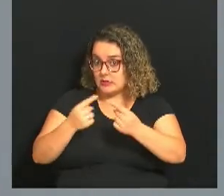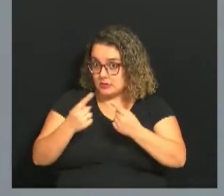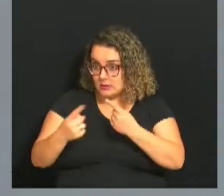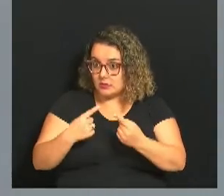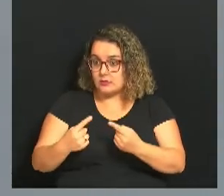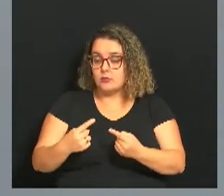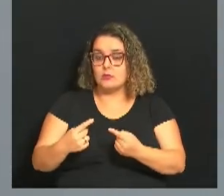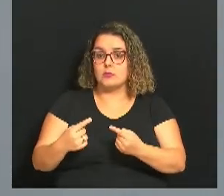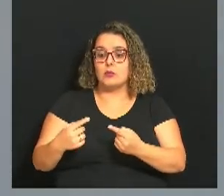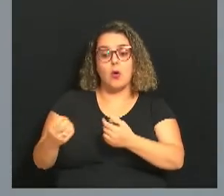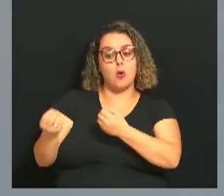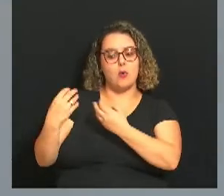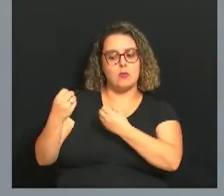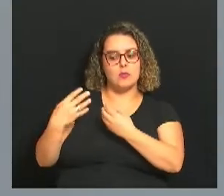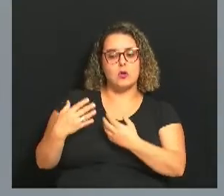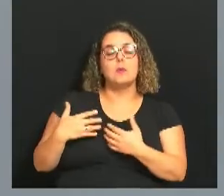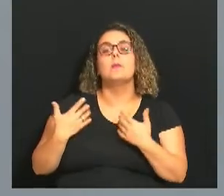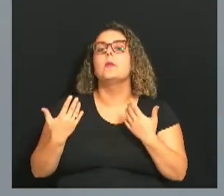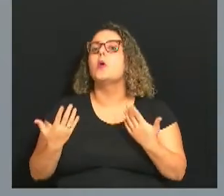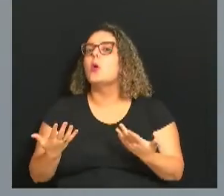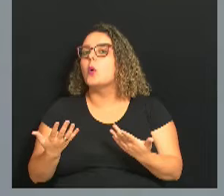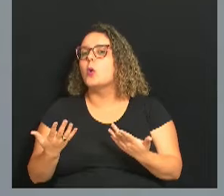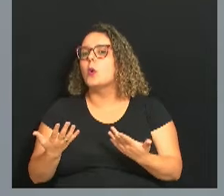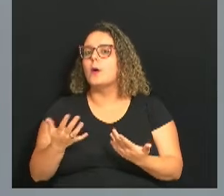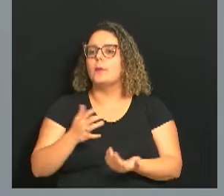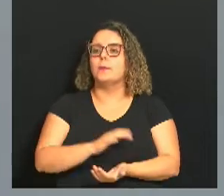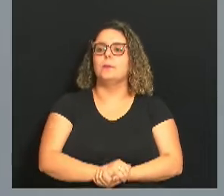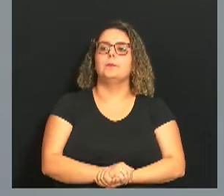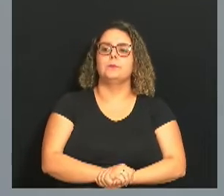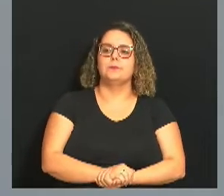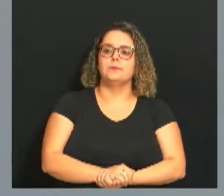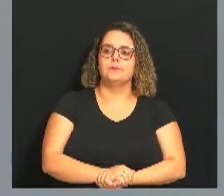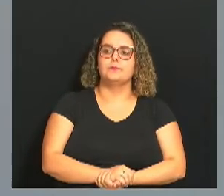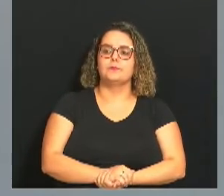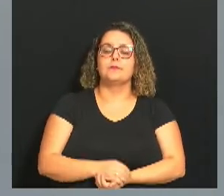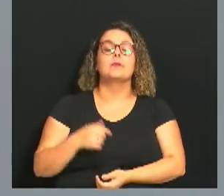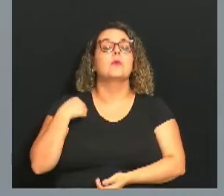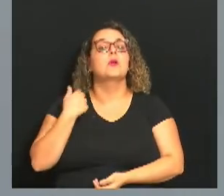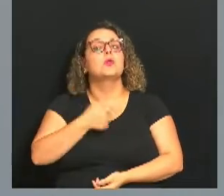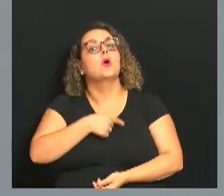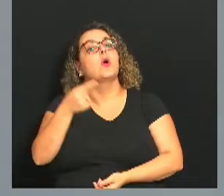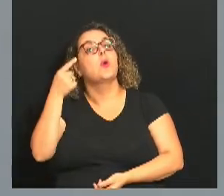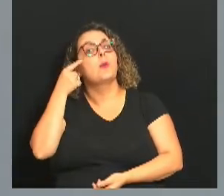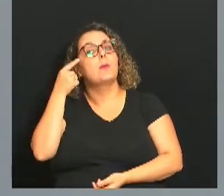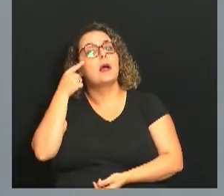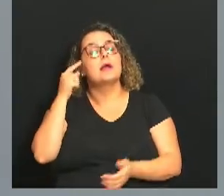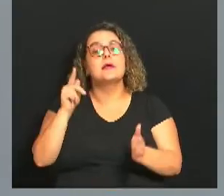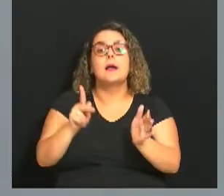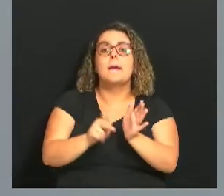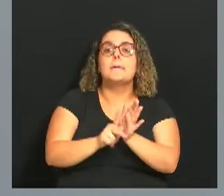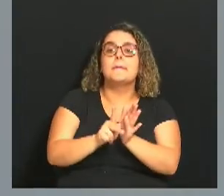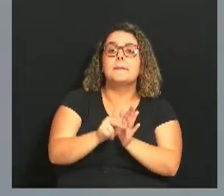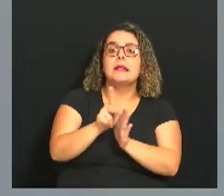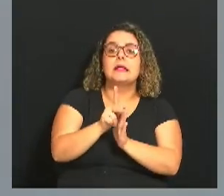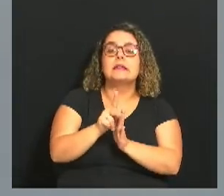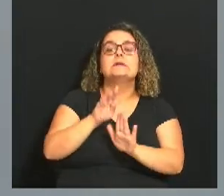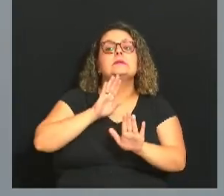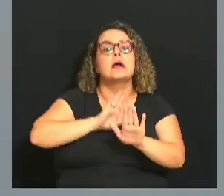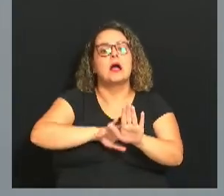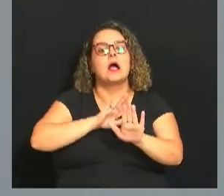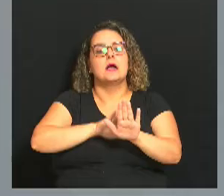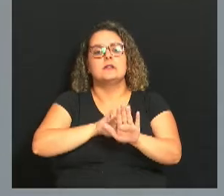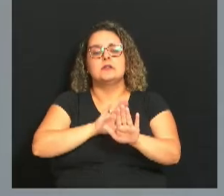para a gente da seguinte forma, né? A gente tem que pensar e planejar as ações